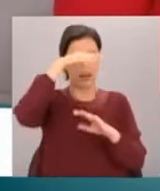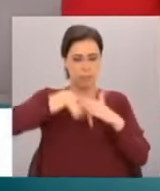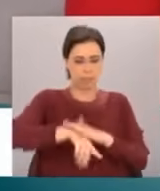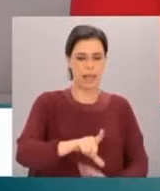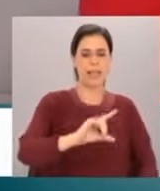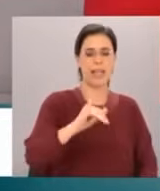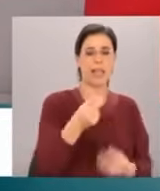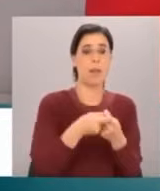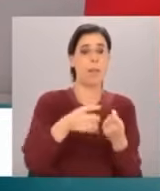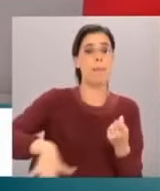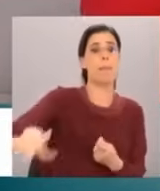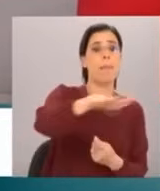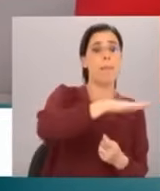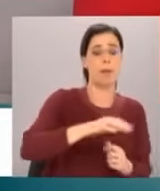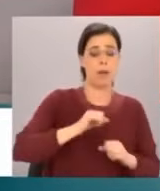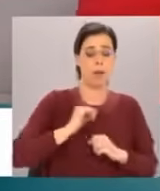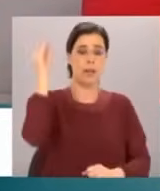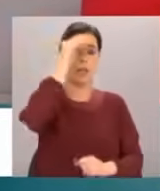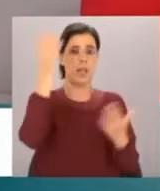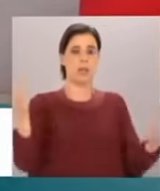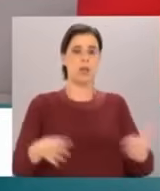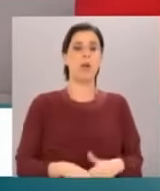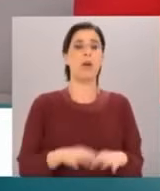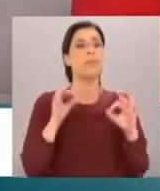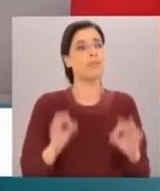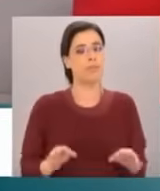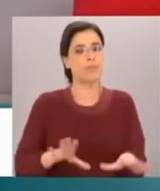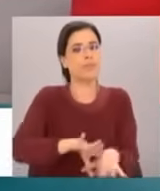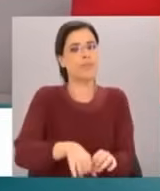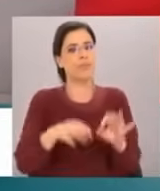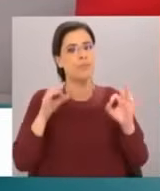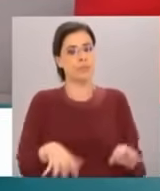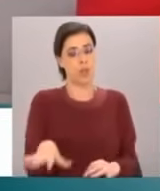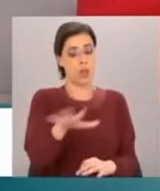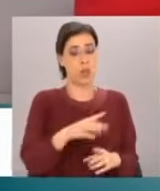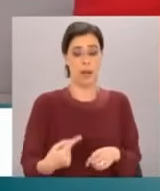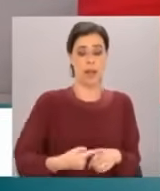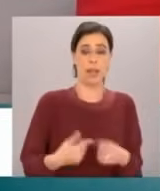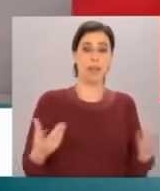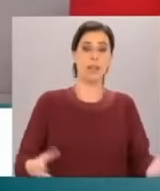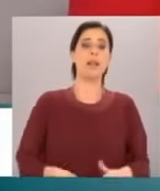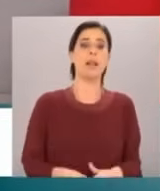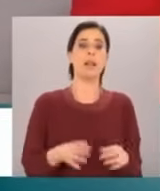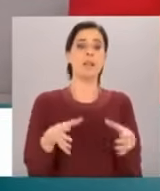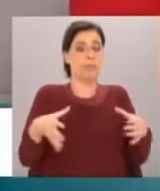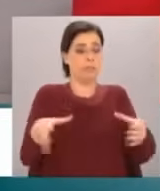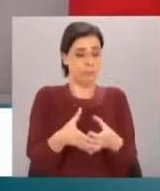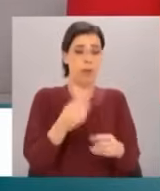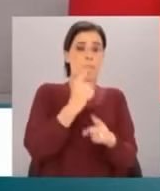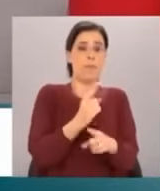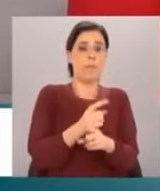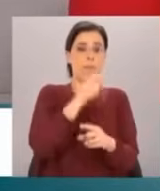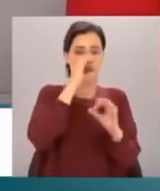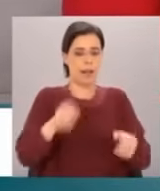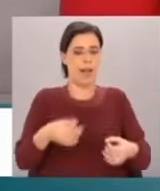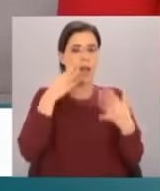em junto das proximidades das localidades do nosso interior que vão completamente destruir zonas e de interesse não só a comunitário com o tamanho